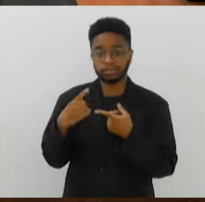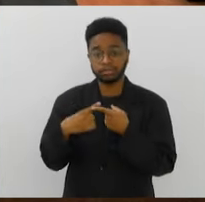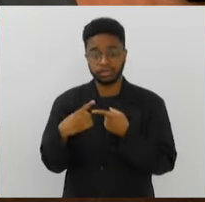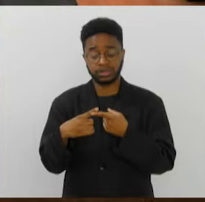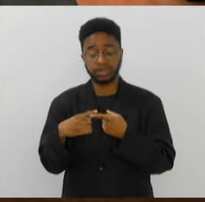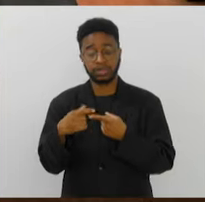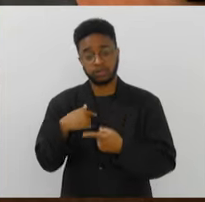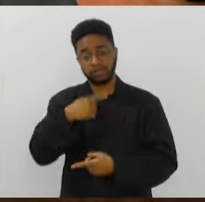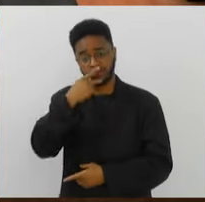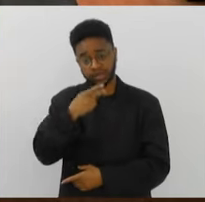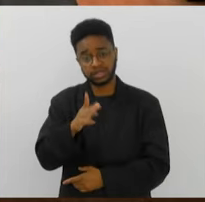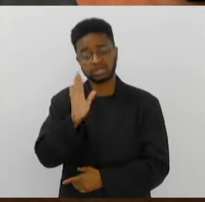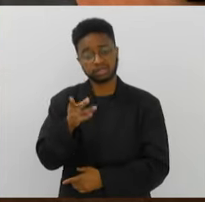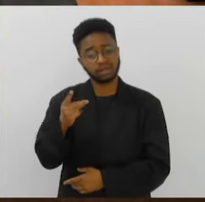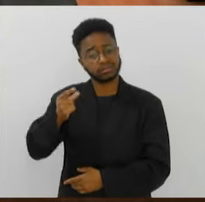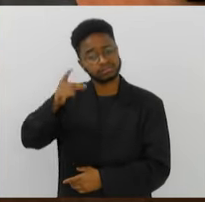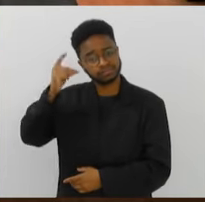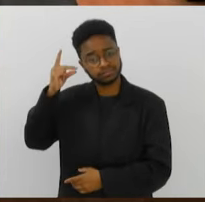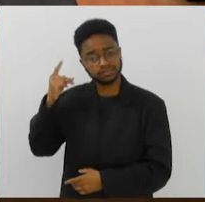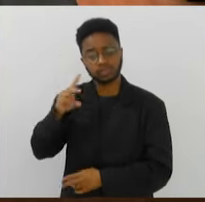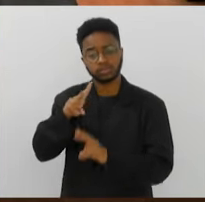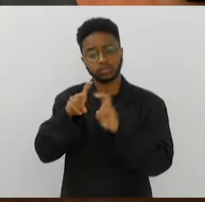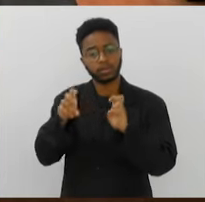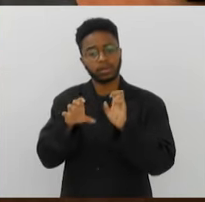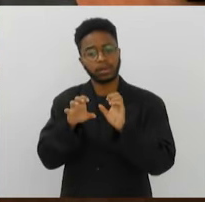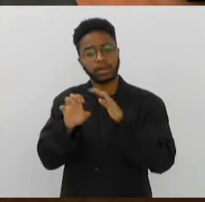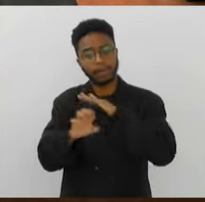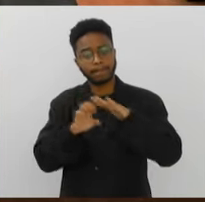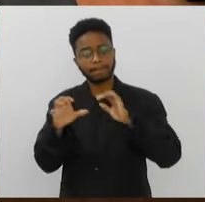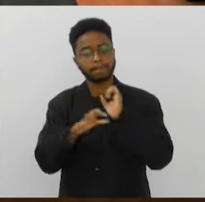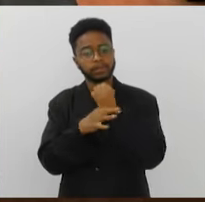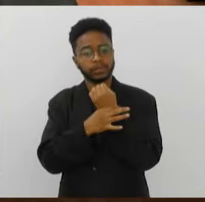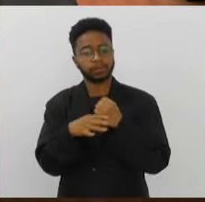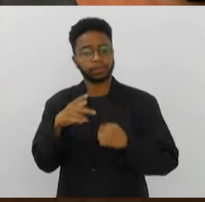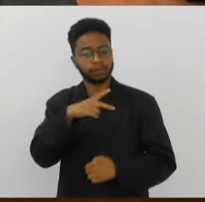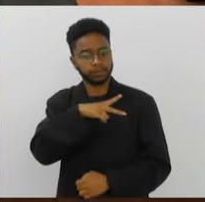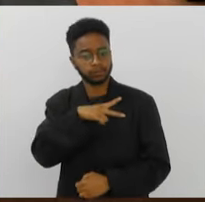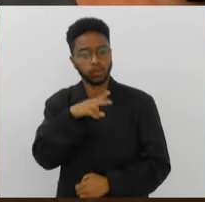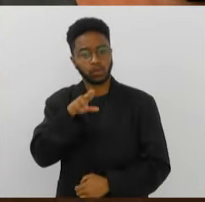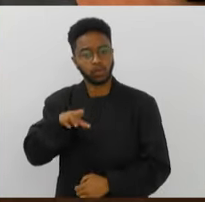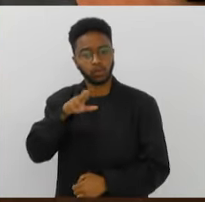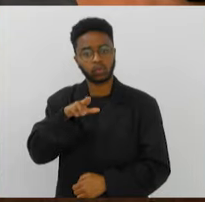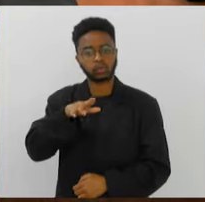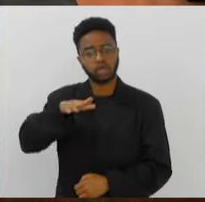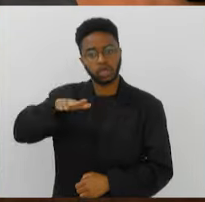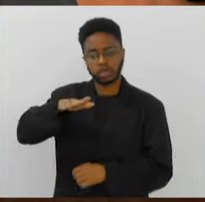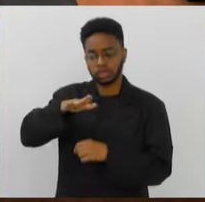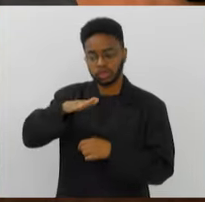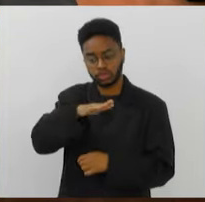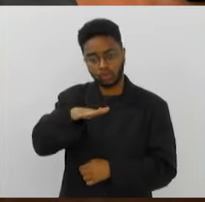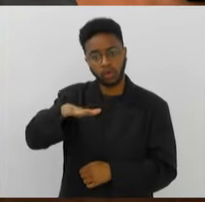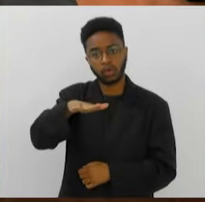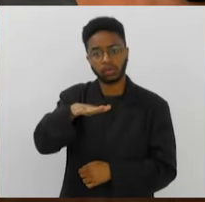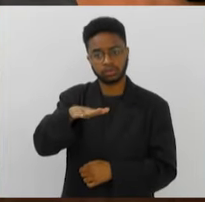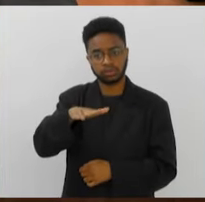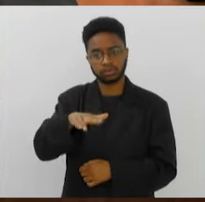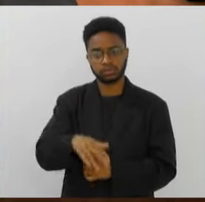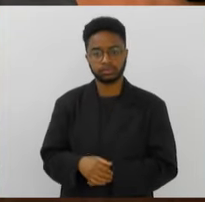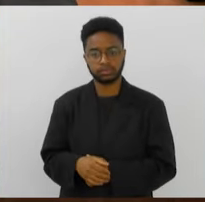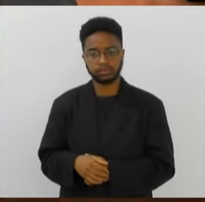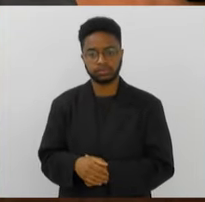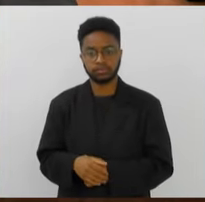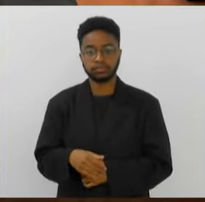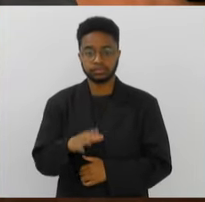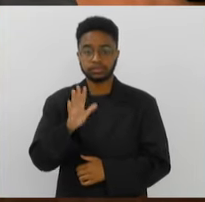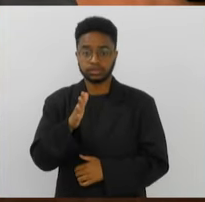falando há 500 anos, as empresas de segurança particular já atuam com drone. Bota ponto na Via Fé, vai, já estão atendendo, graças a